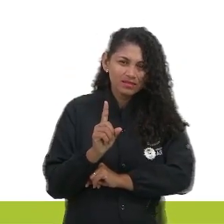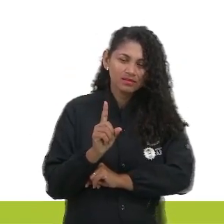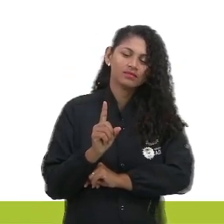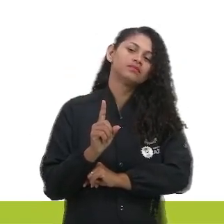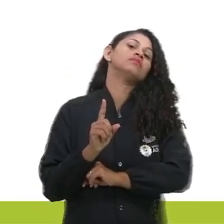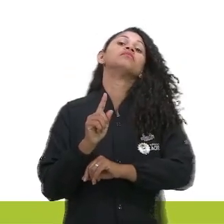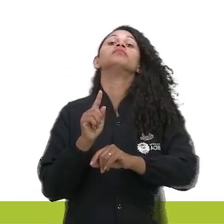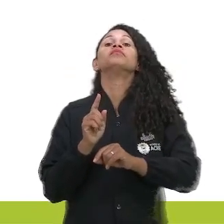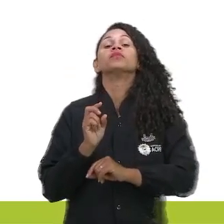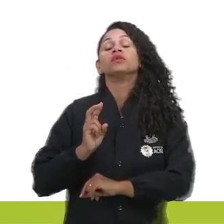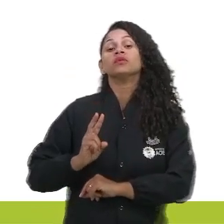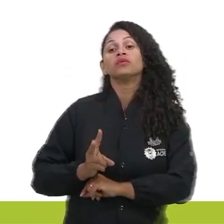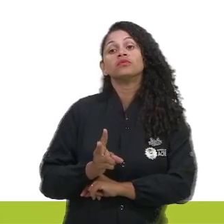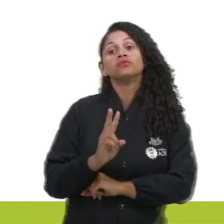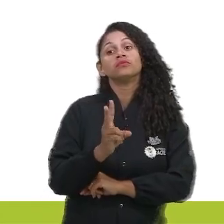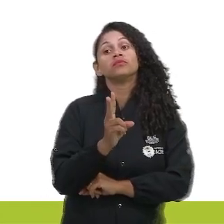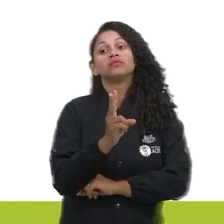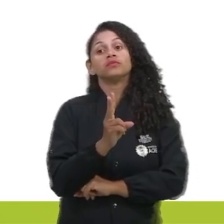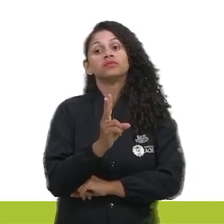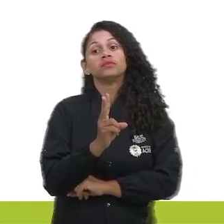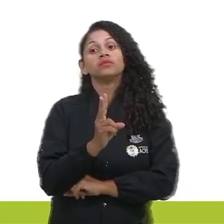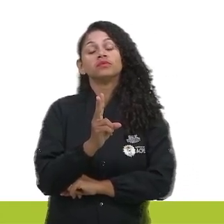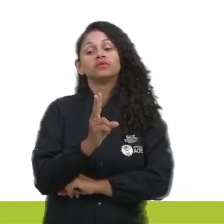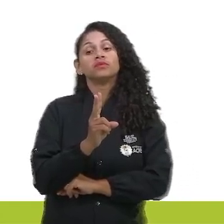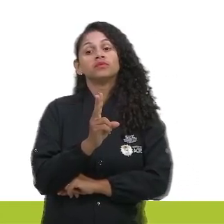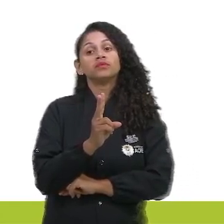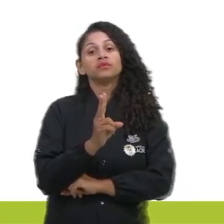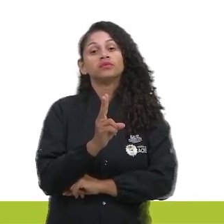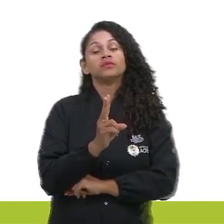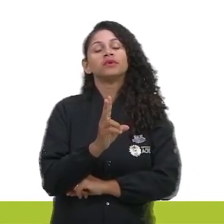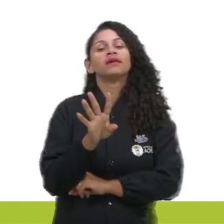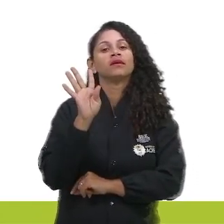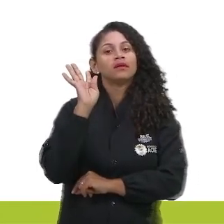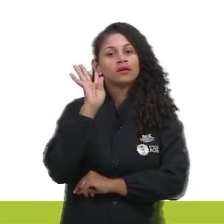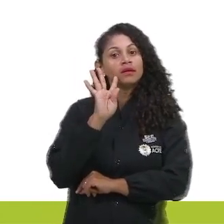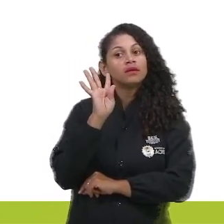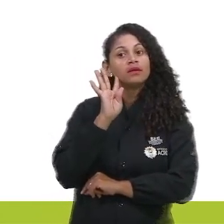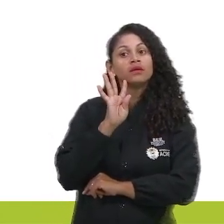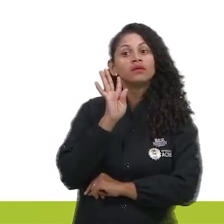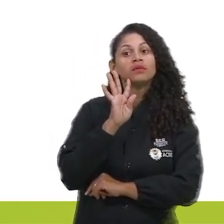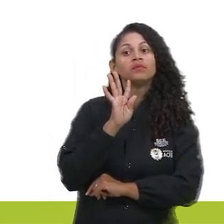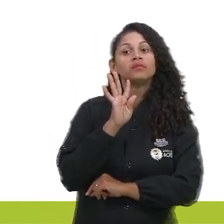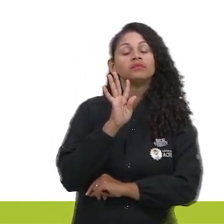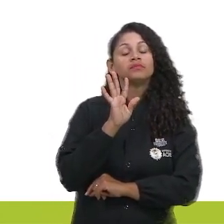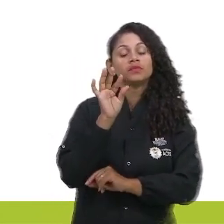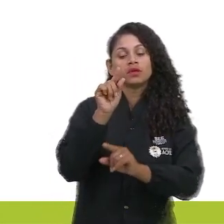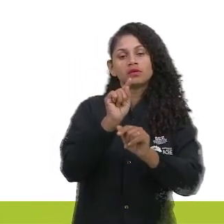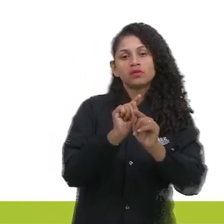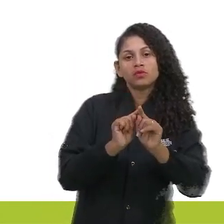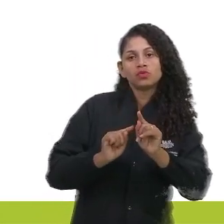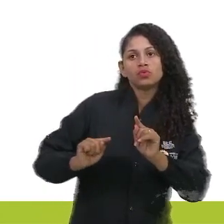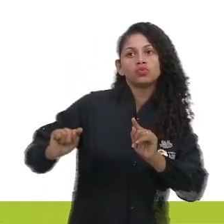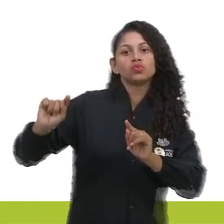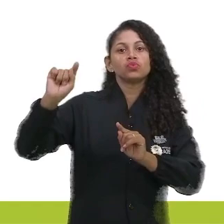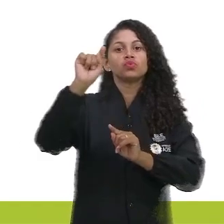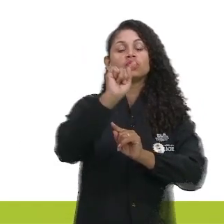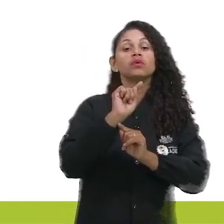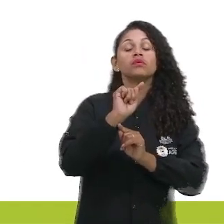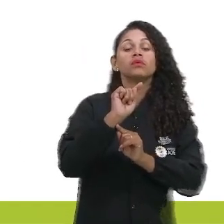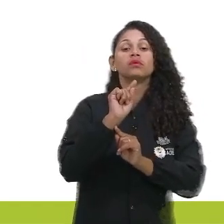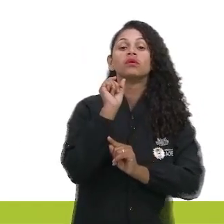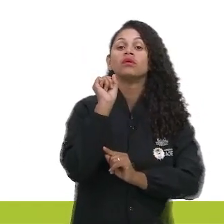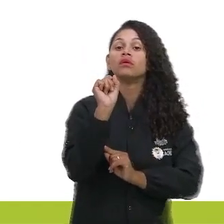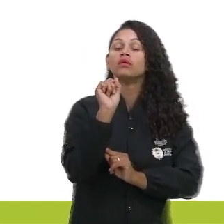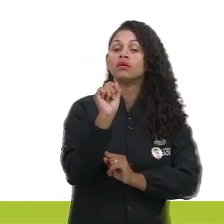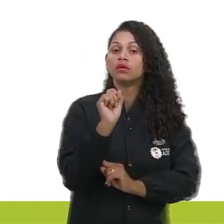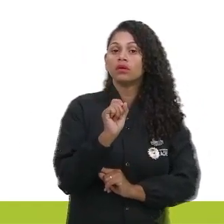Pois bem, vamos passar agora para uma parte interessante da circunferência, que é